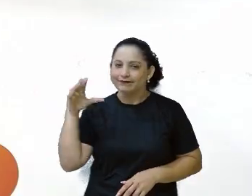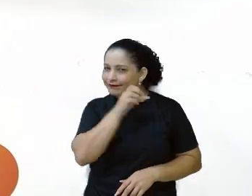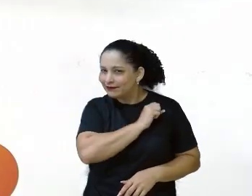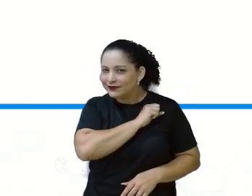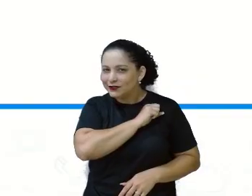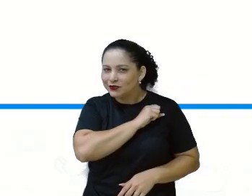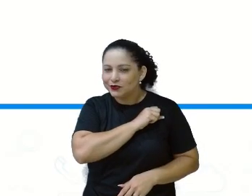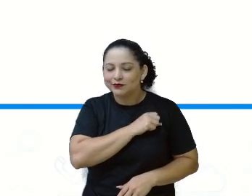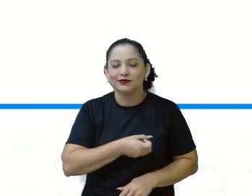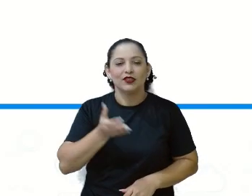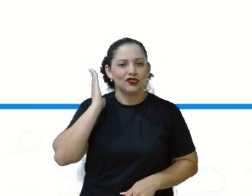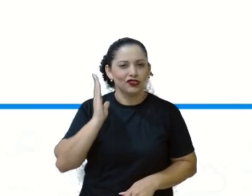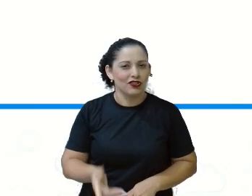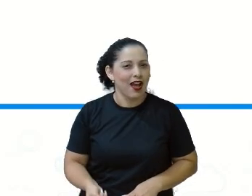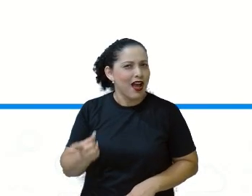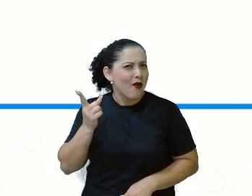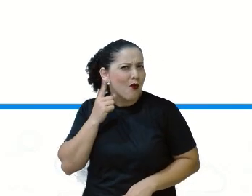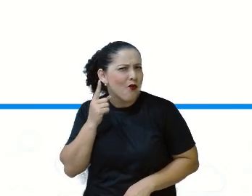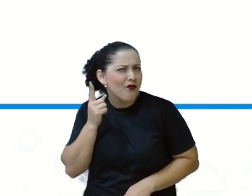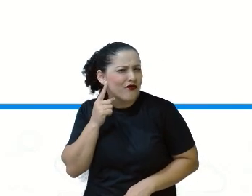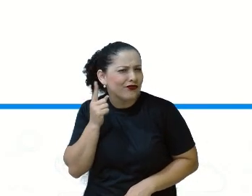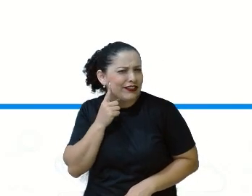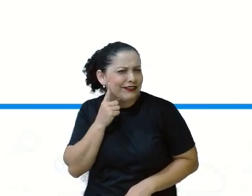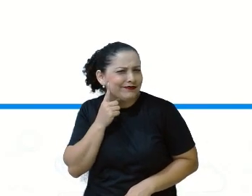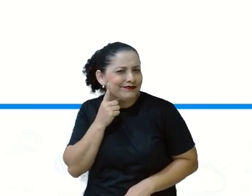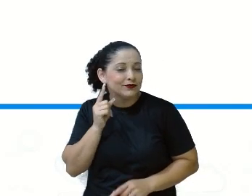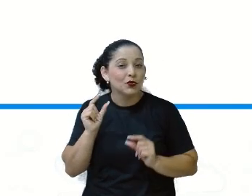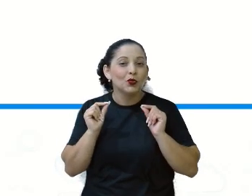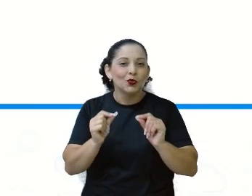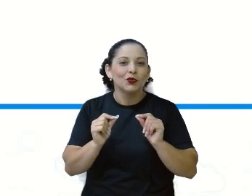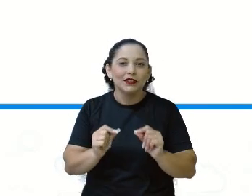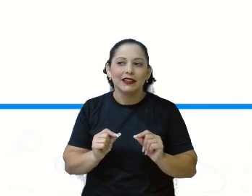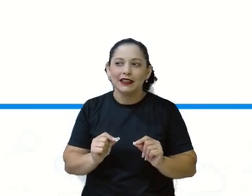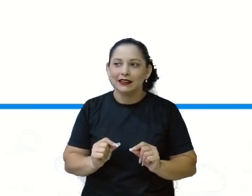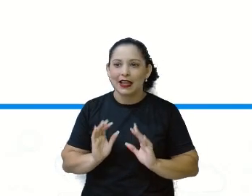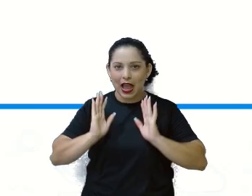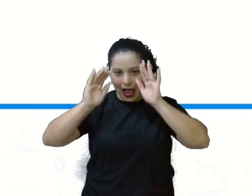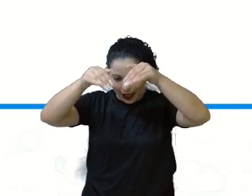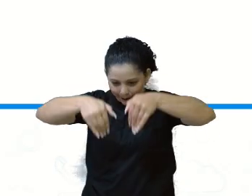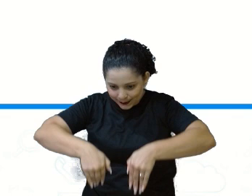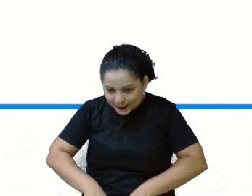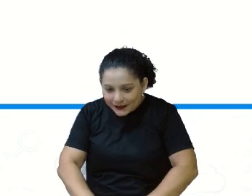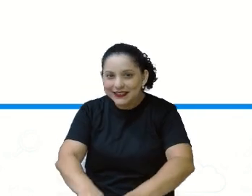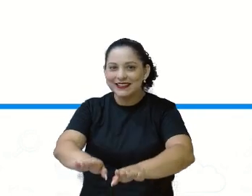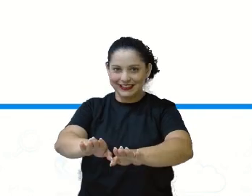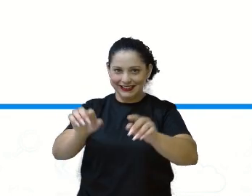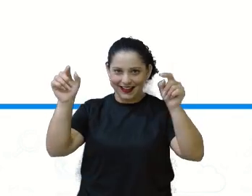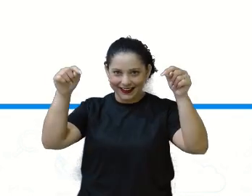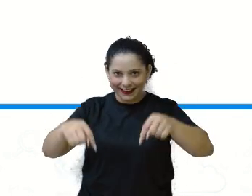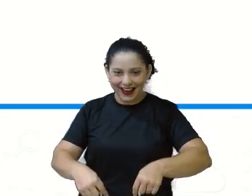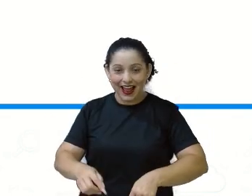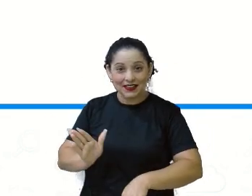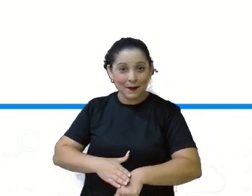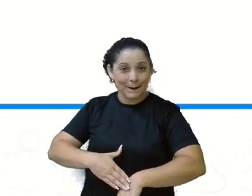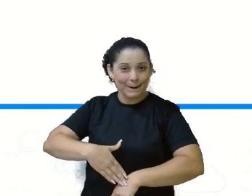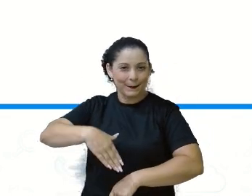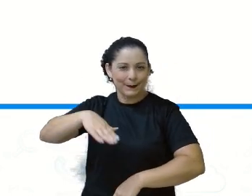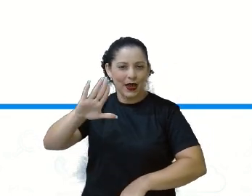Isso, eu já escutei daqui. A piscina tem maior